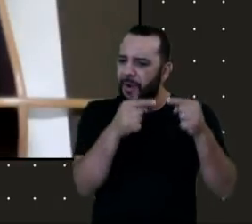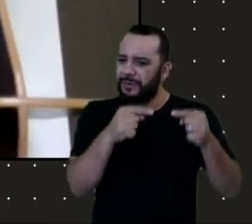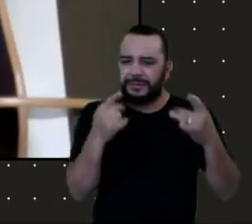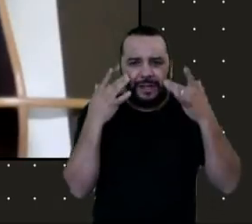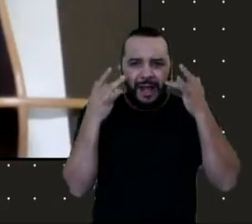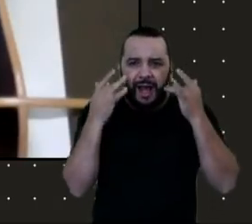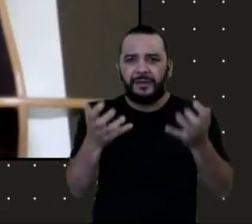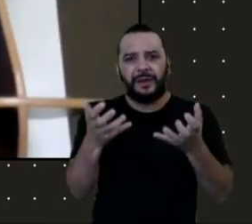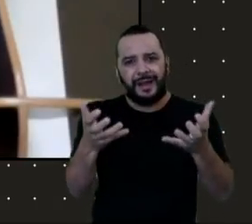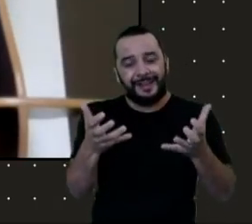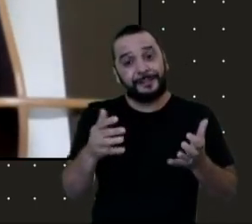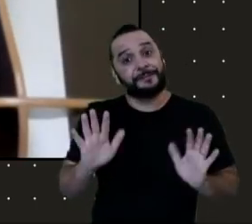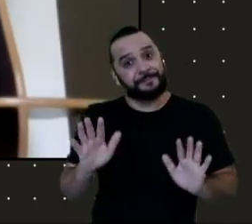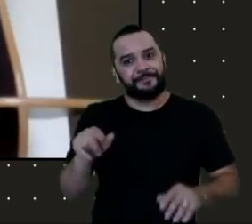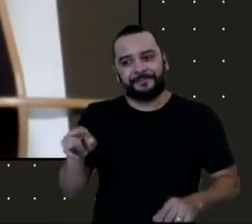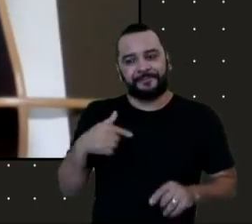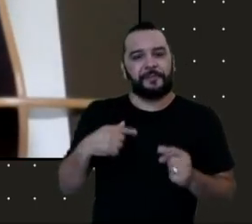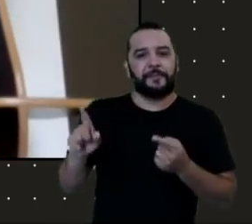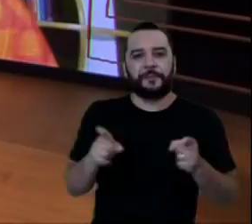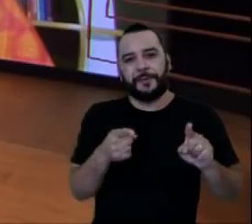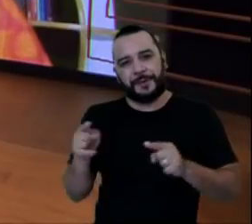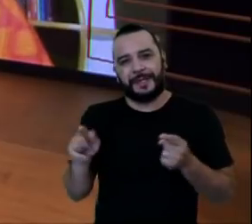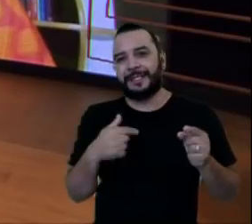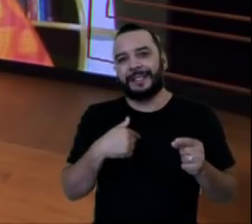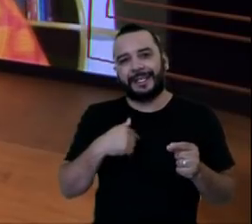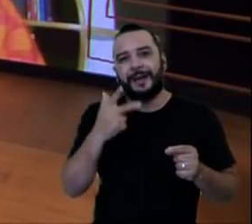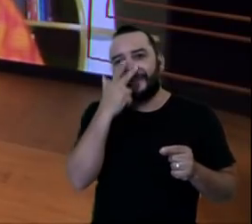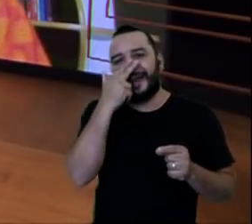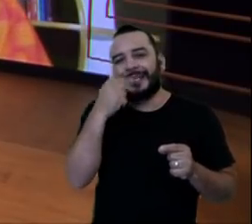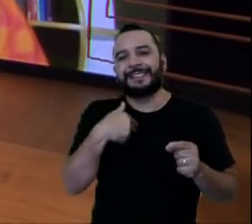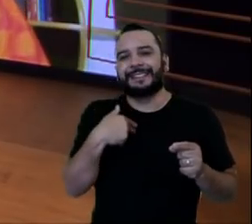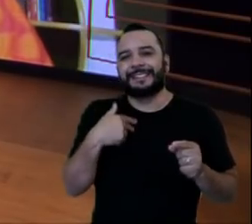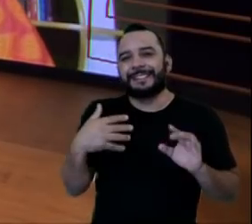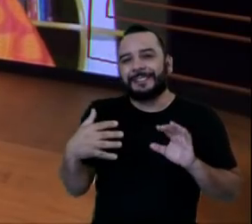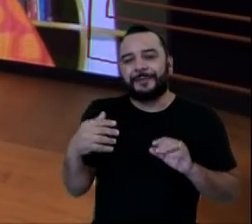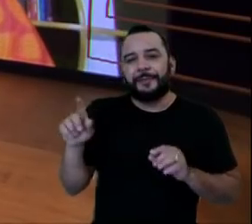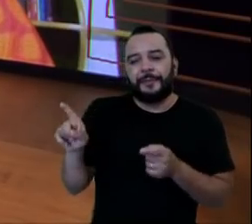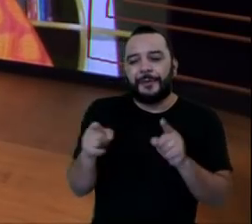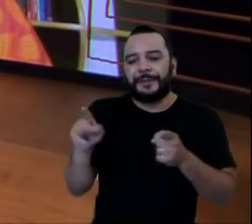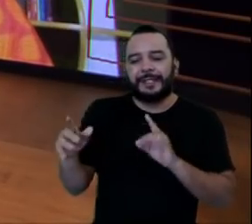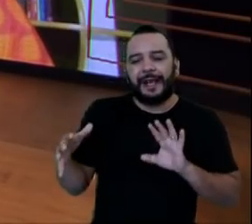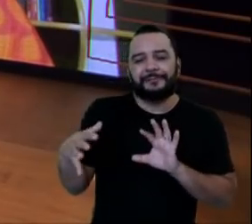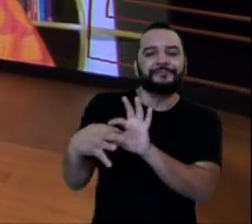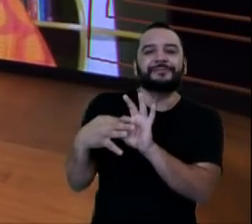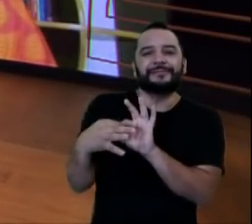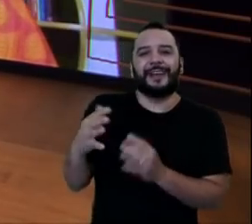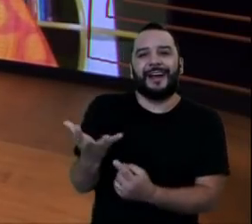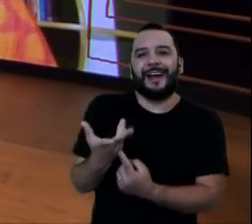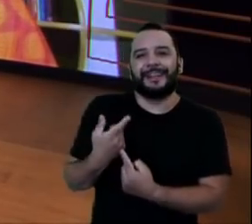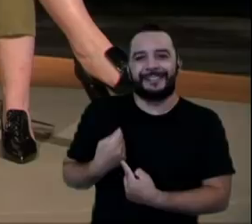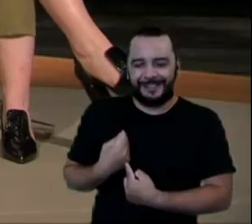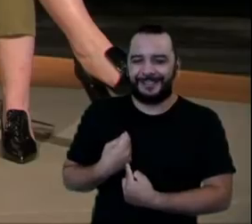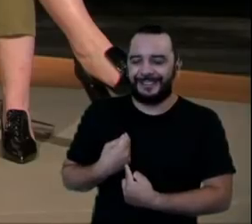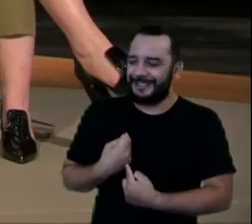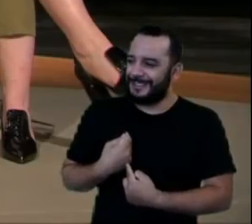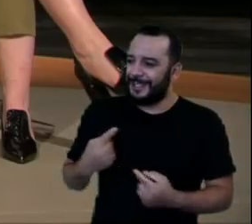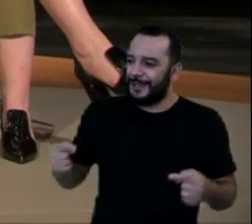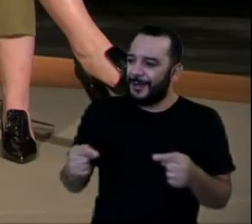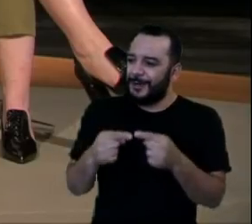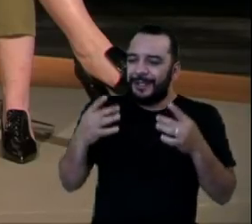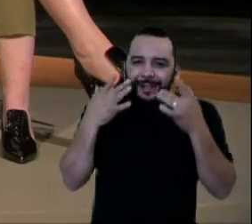para fazer televisão. Eu fiquei fazendo televisão durante muitos anos no Rio de Janeiro. Eu sentia falta de uma coisa um pouco mais